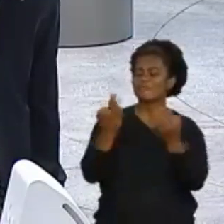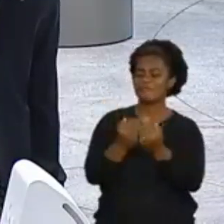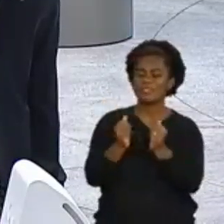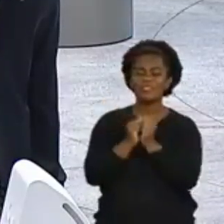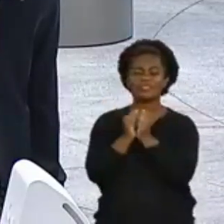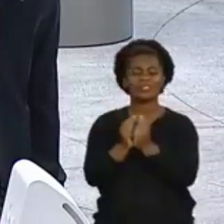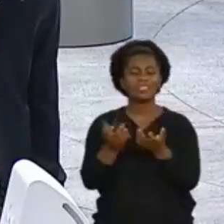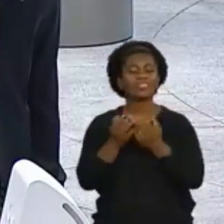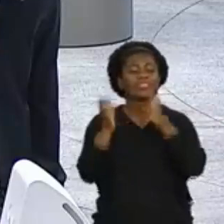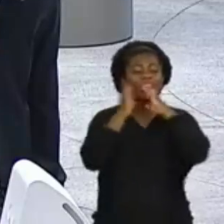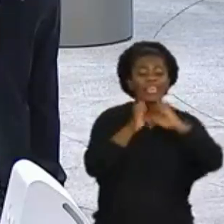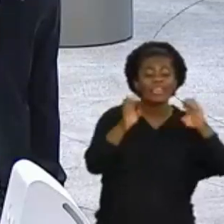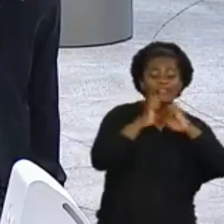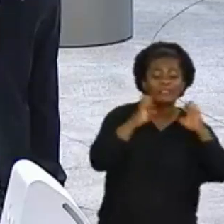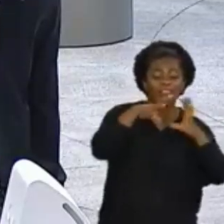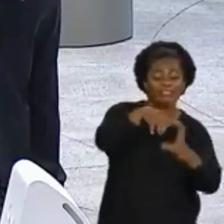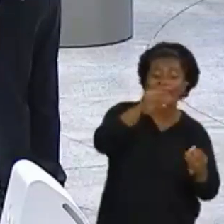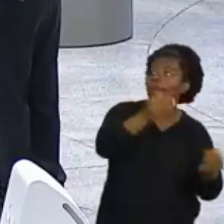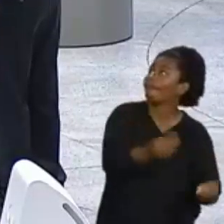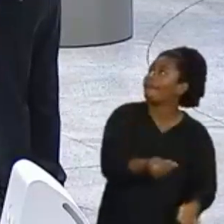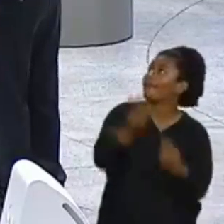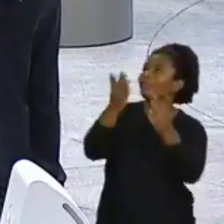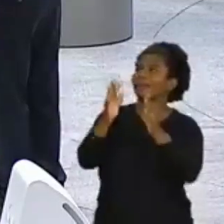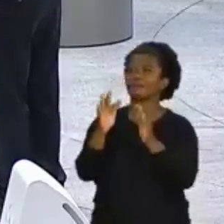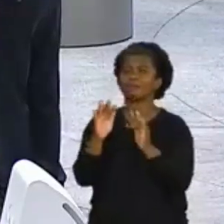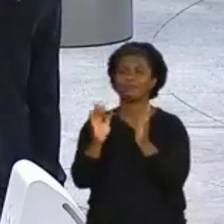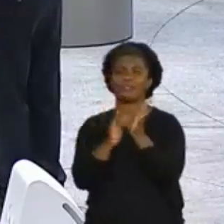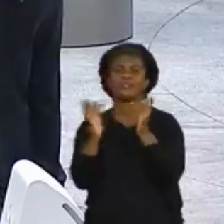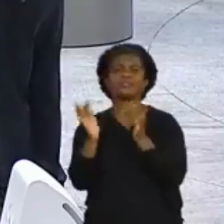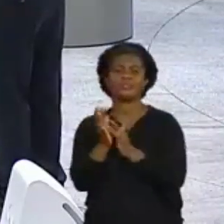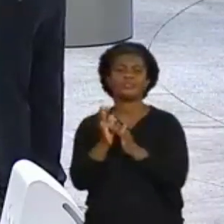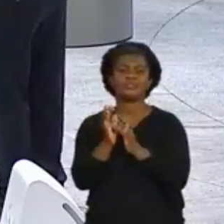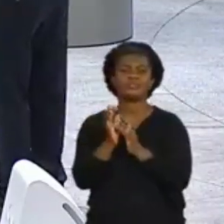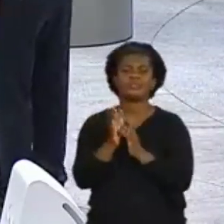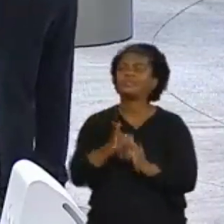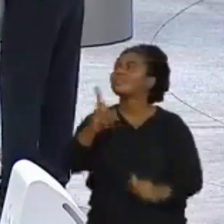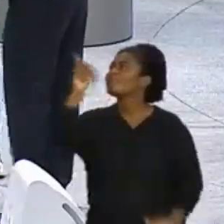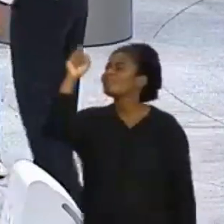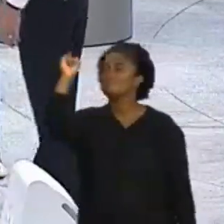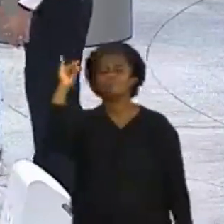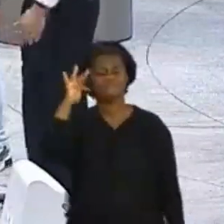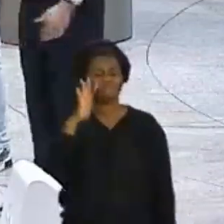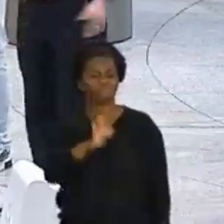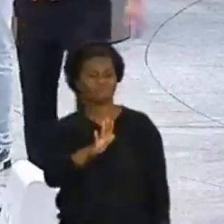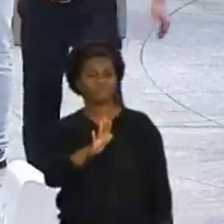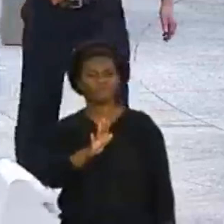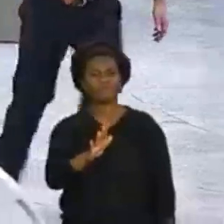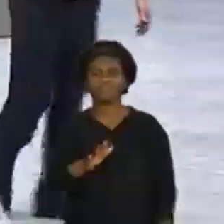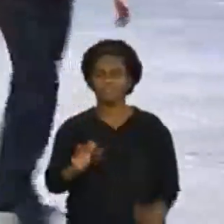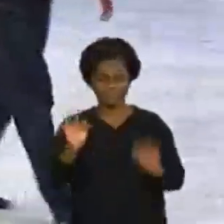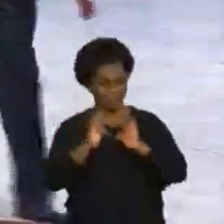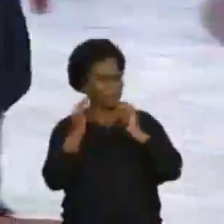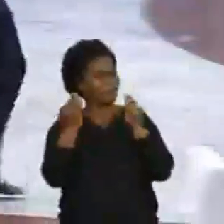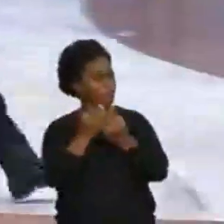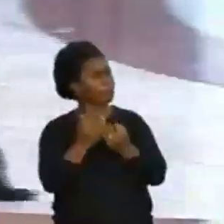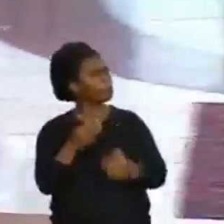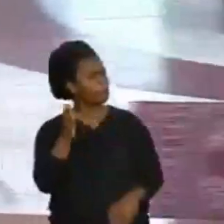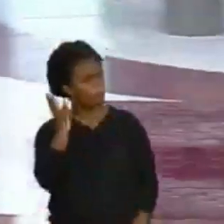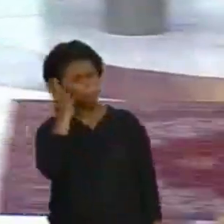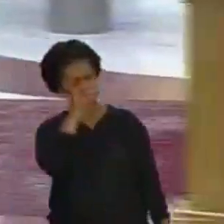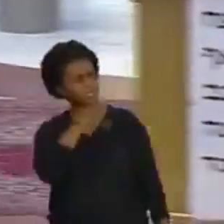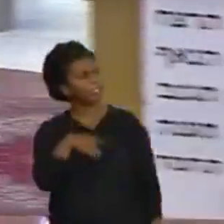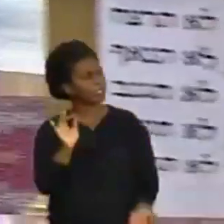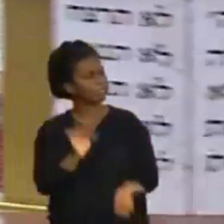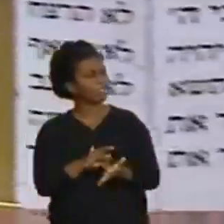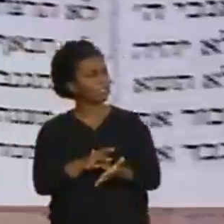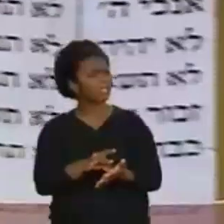gente ganha almas para Jesus, outras almas. Graças a Deus, Deus abençoe. Família bonita, né? Estende as mãos